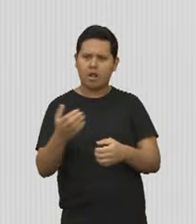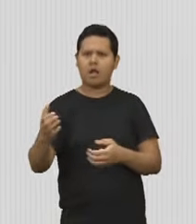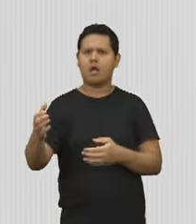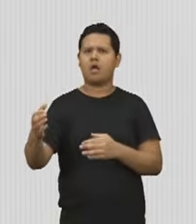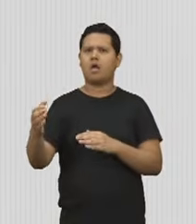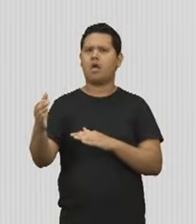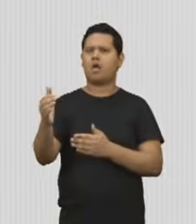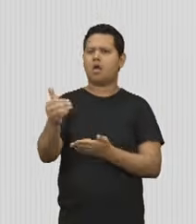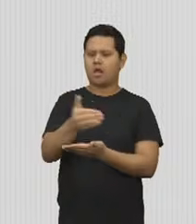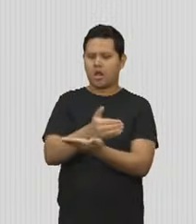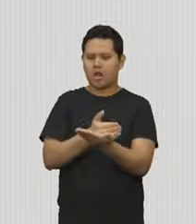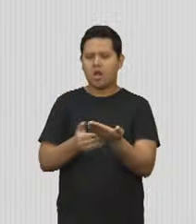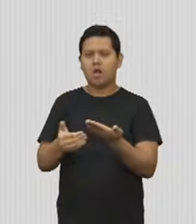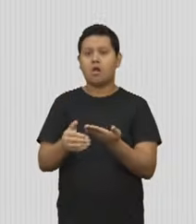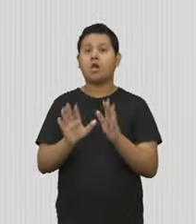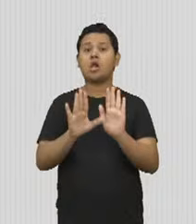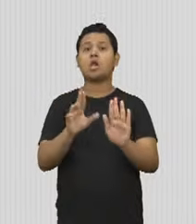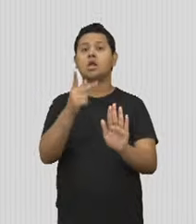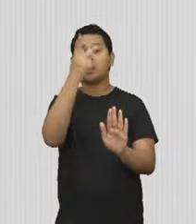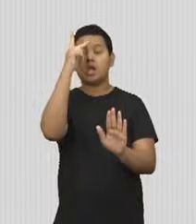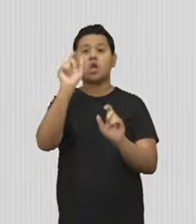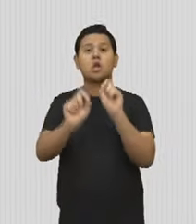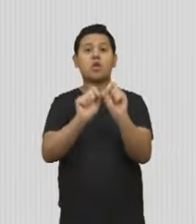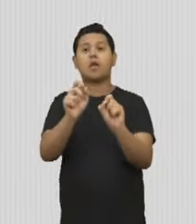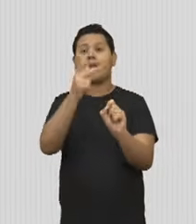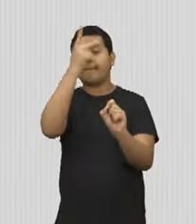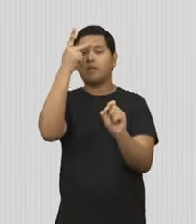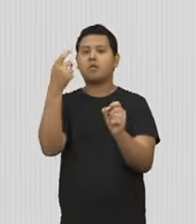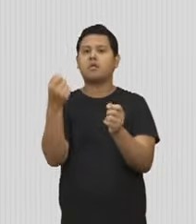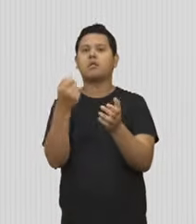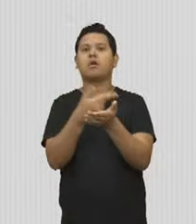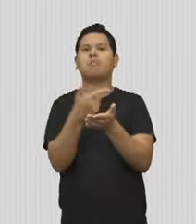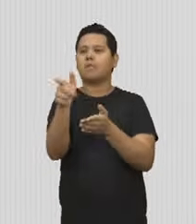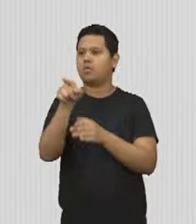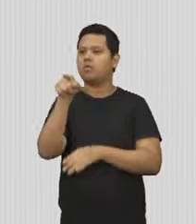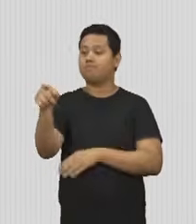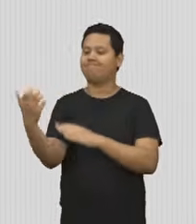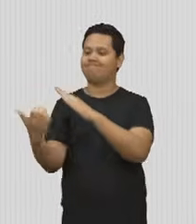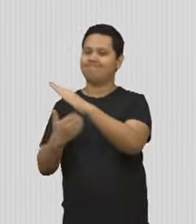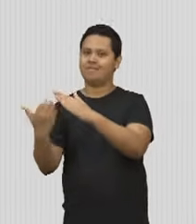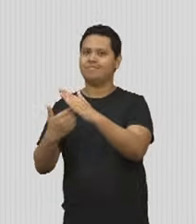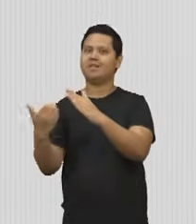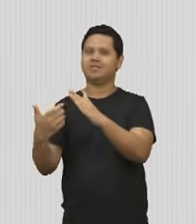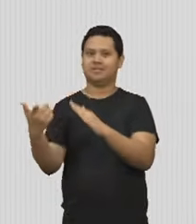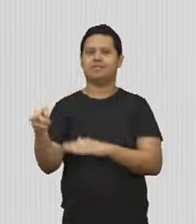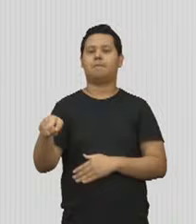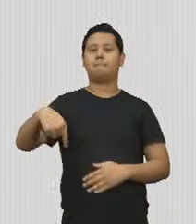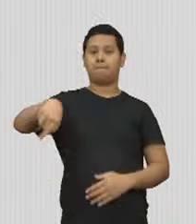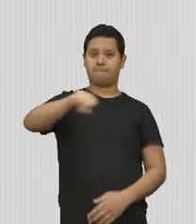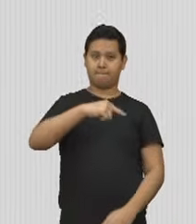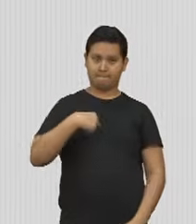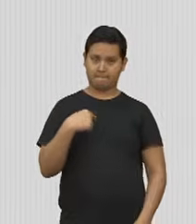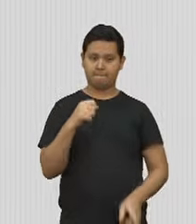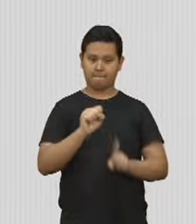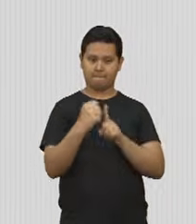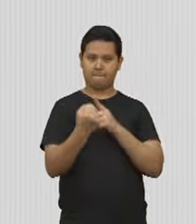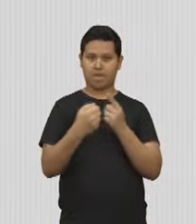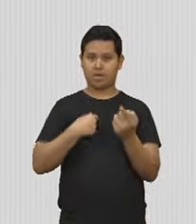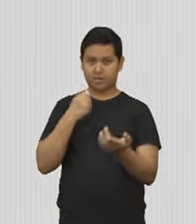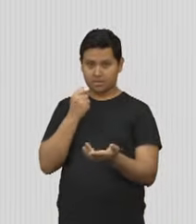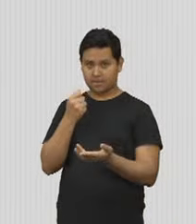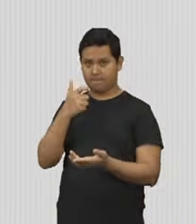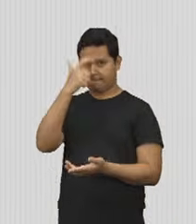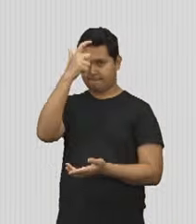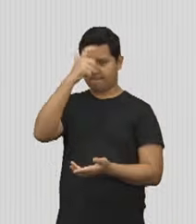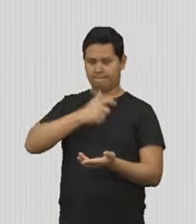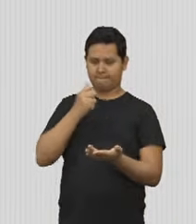quem que contribui com isso? São as empresas, geralmente. Nós, cidadãos comuns, pagamos IPTU. As